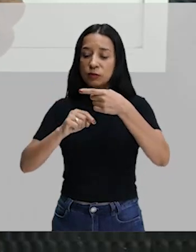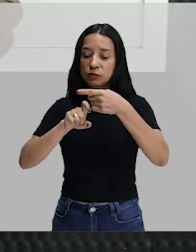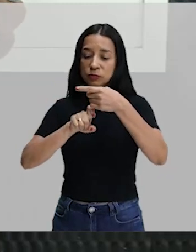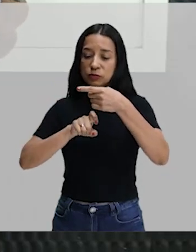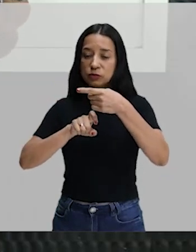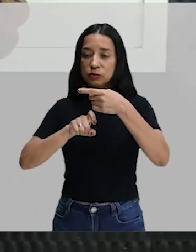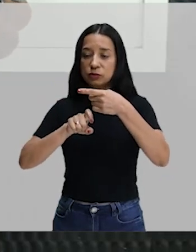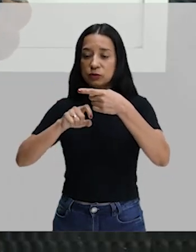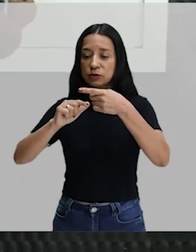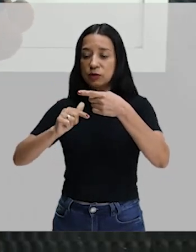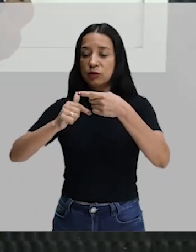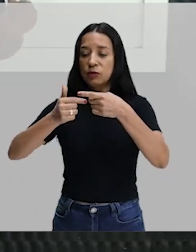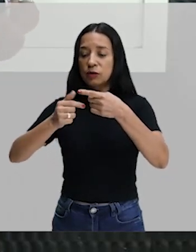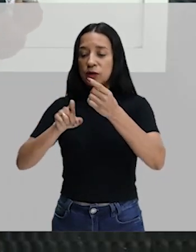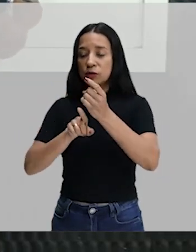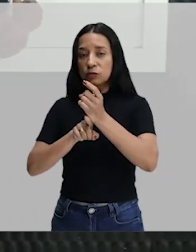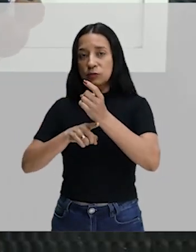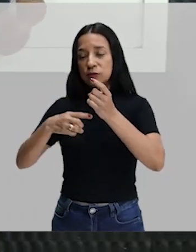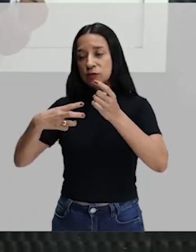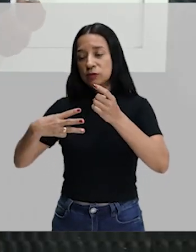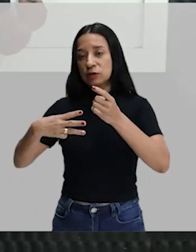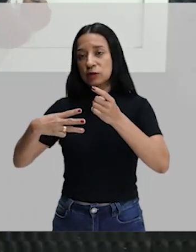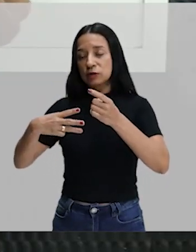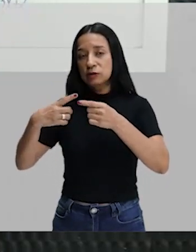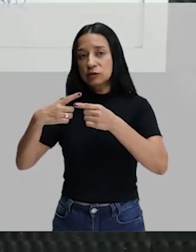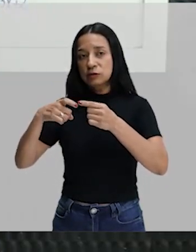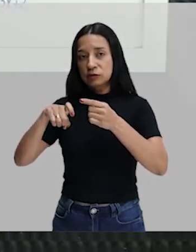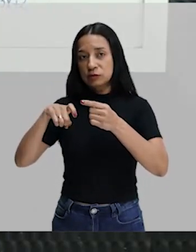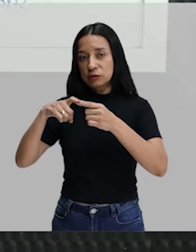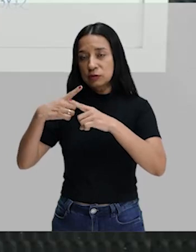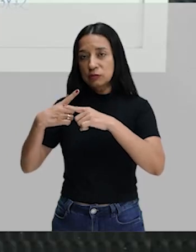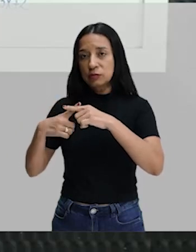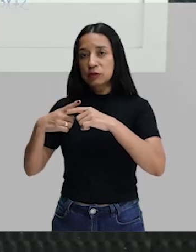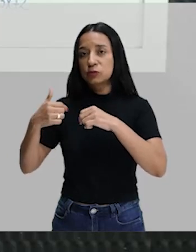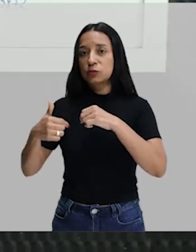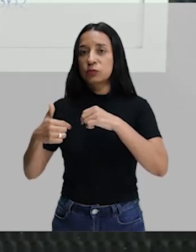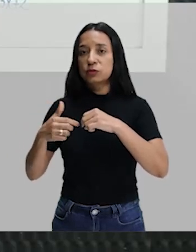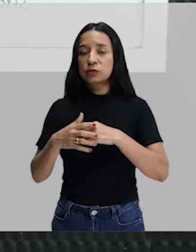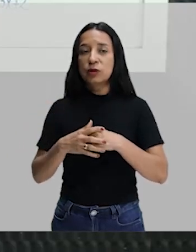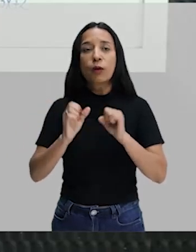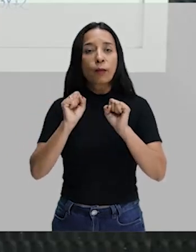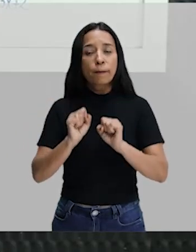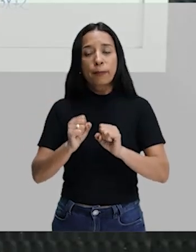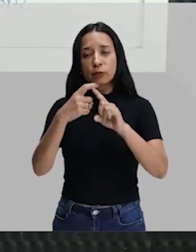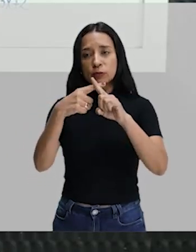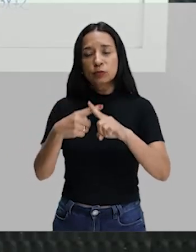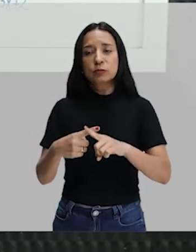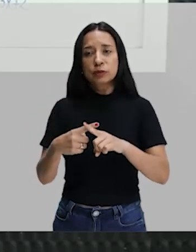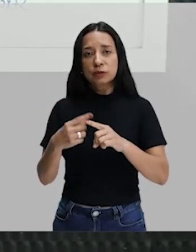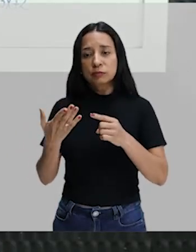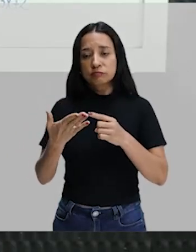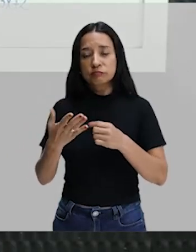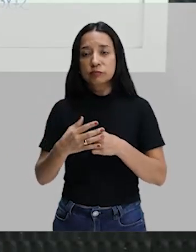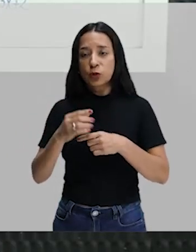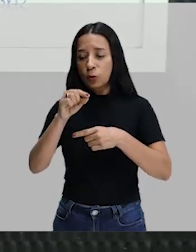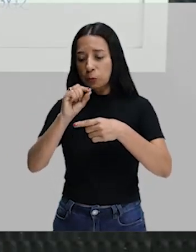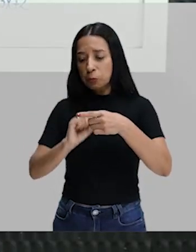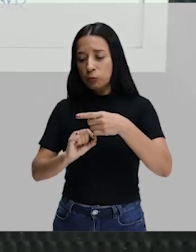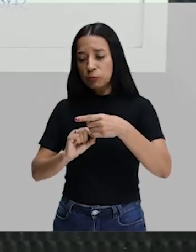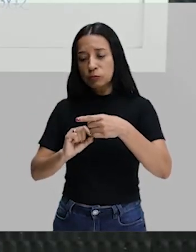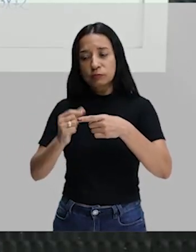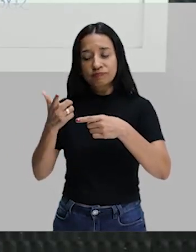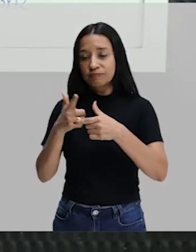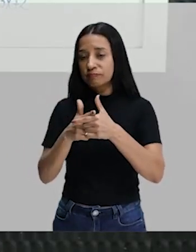quadrado menos 3x mais 2. Ora, aqui, turma, a gente pode multiplicar, né? Sem